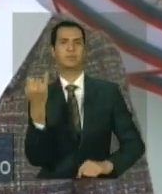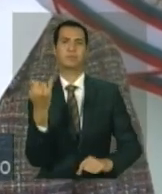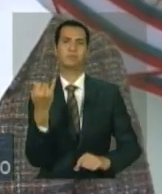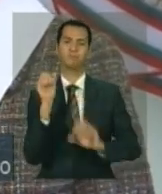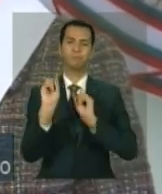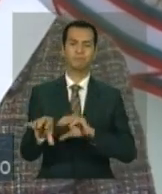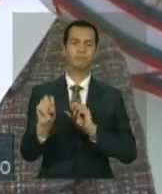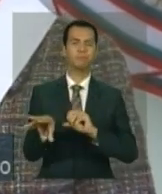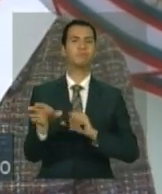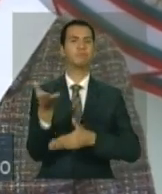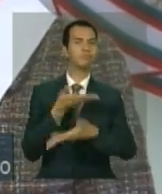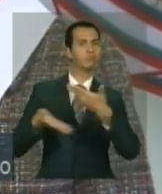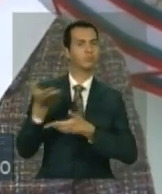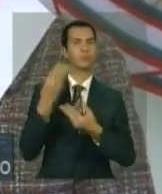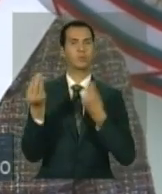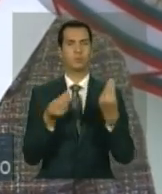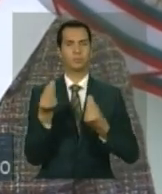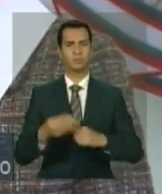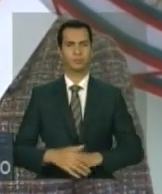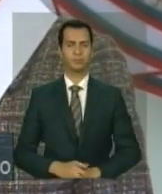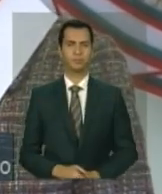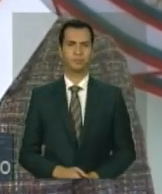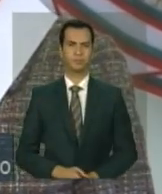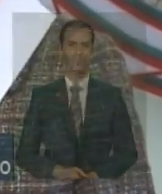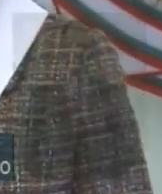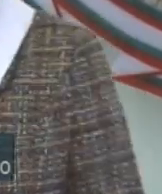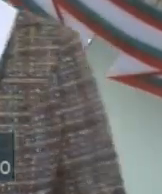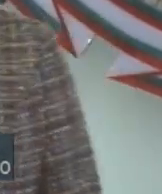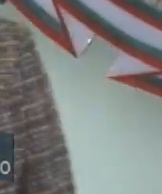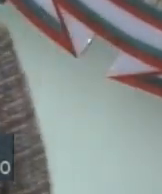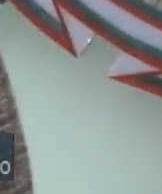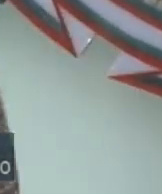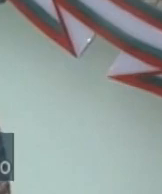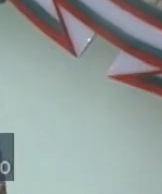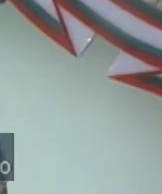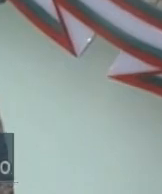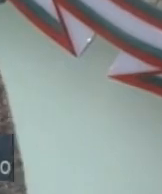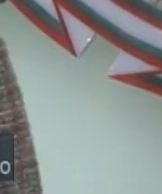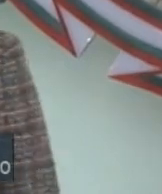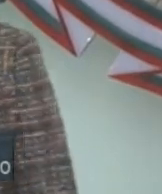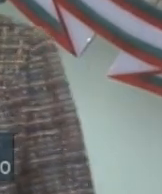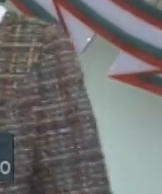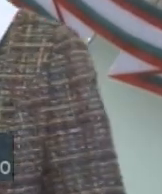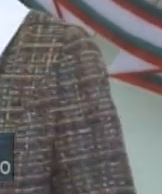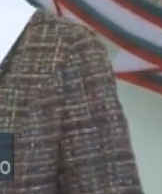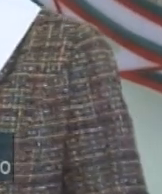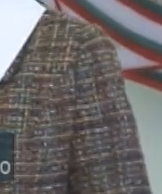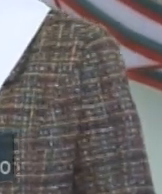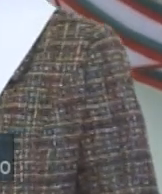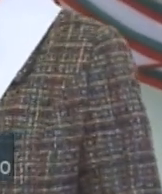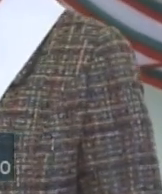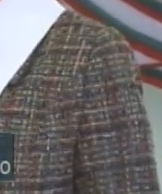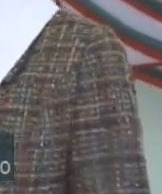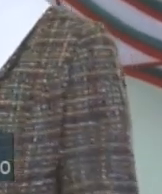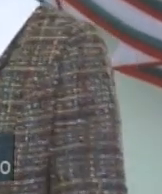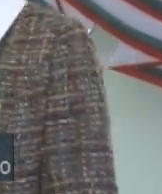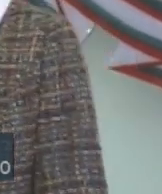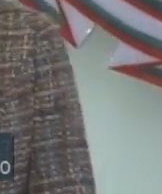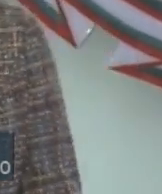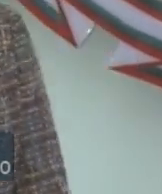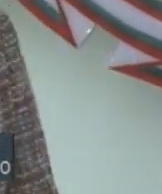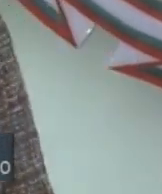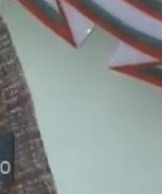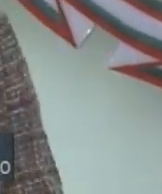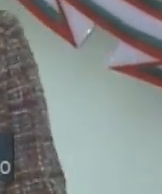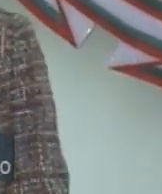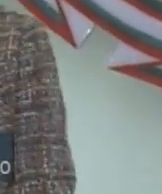Parvanov sobre a possibilidade de desenvolvimento na tese nascimento. Sei que a Búlgaria tem tradição